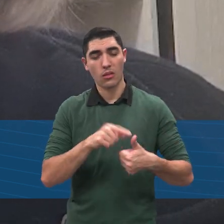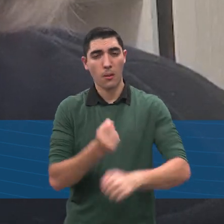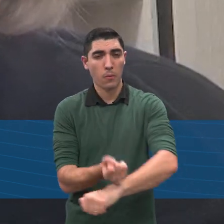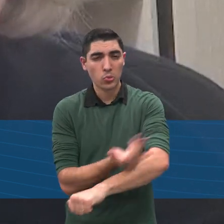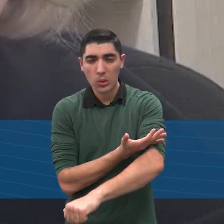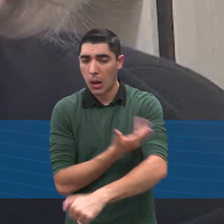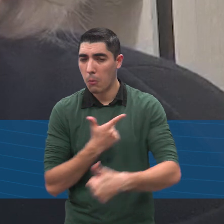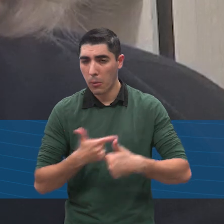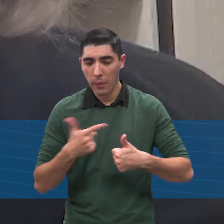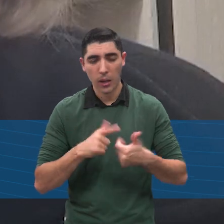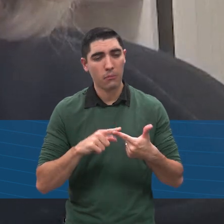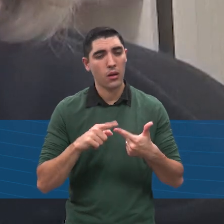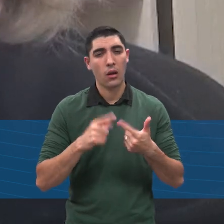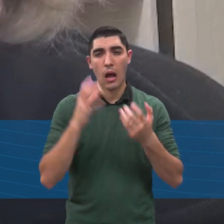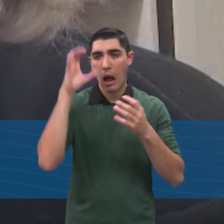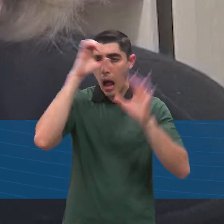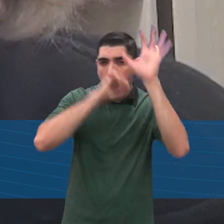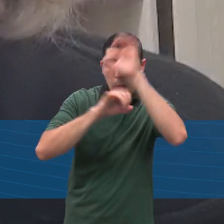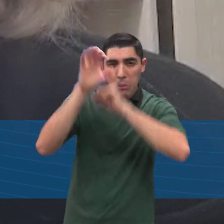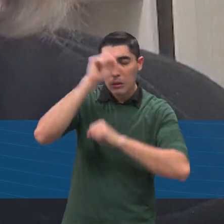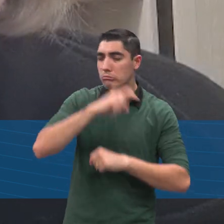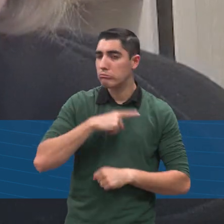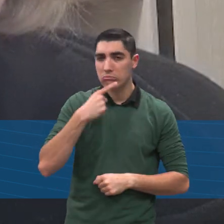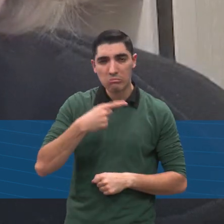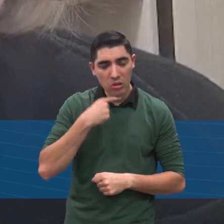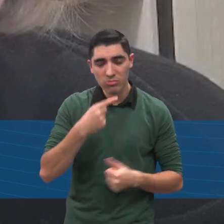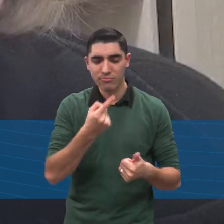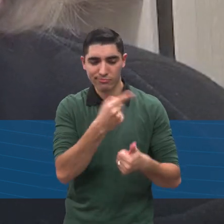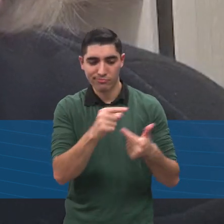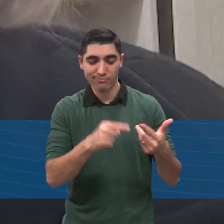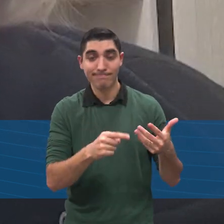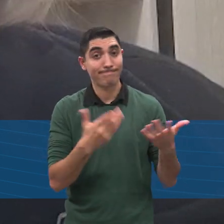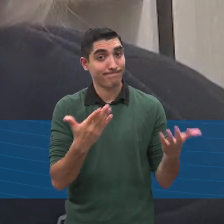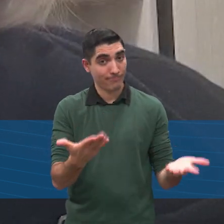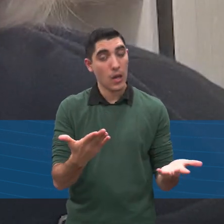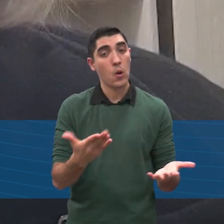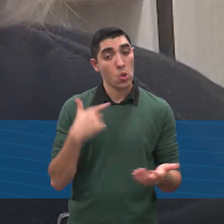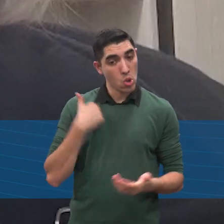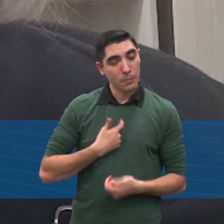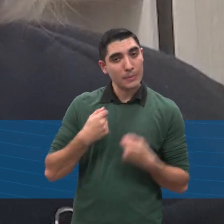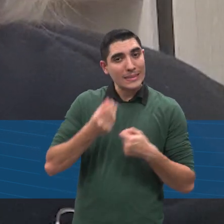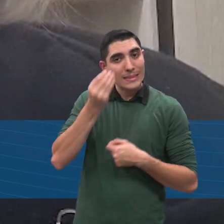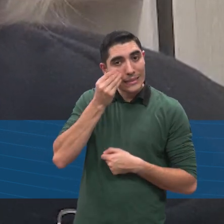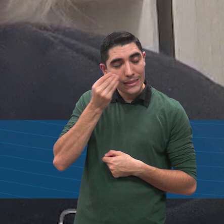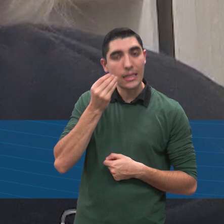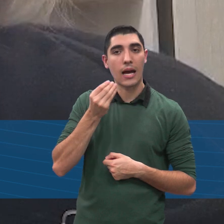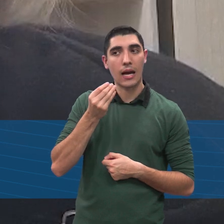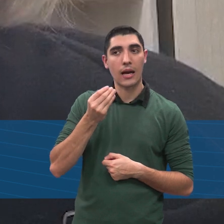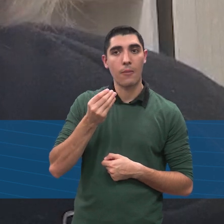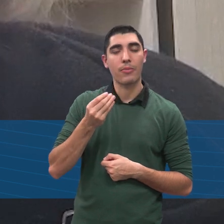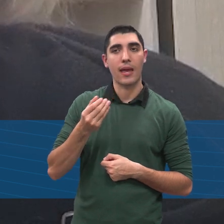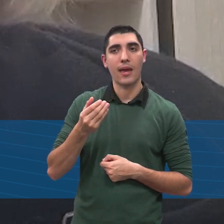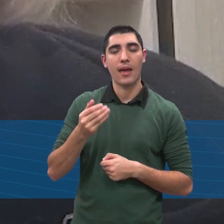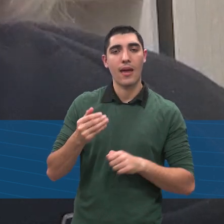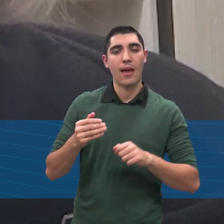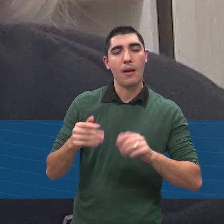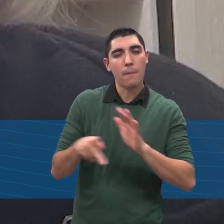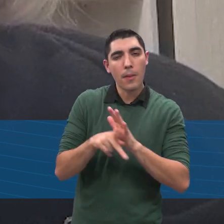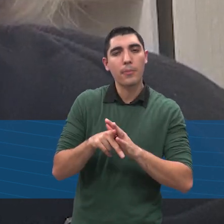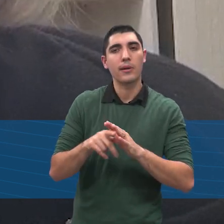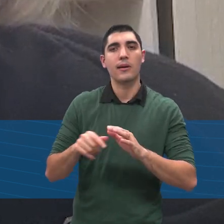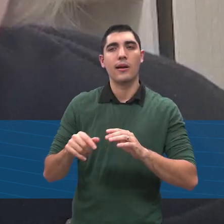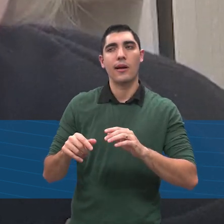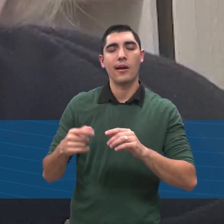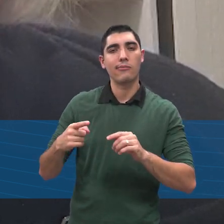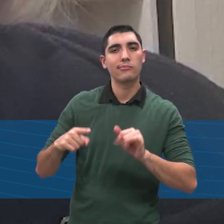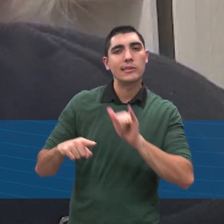de aprendizado, e realmente a gente tem que buscar exemplos que realmente